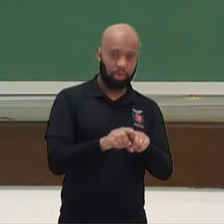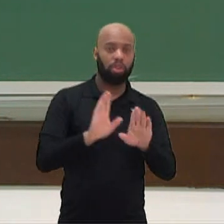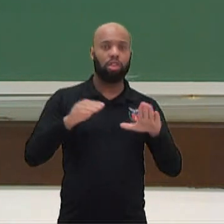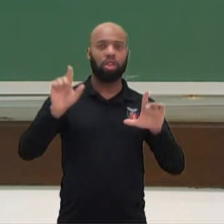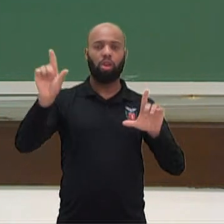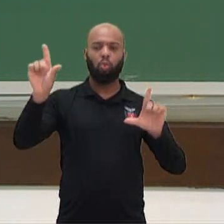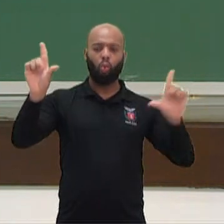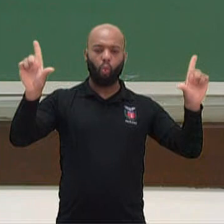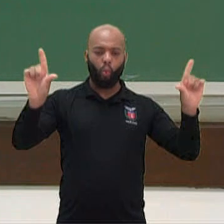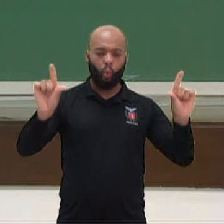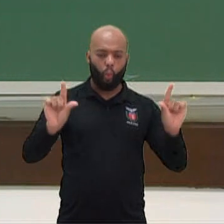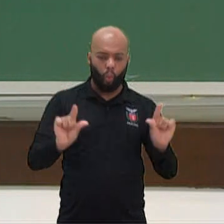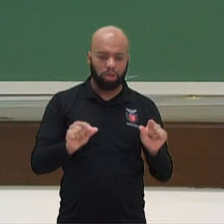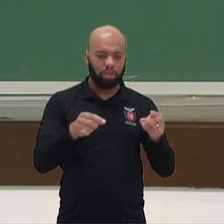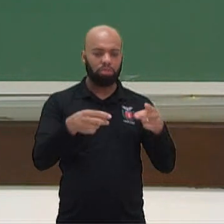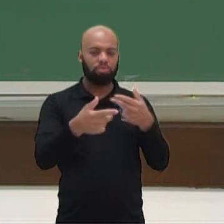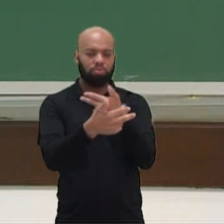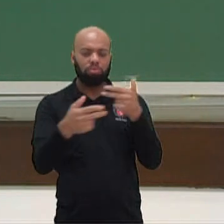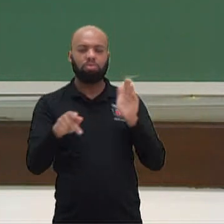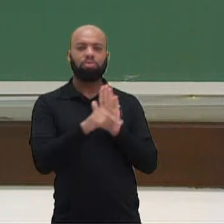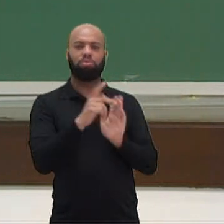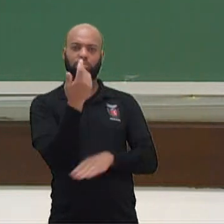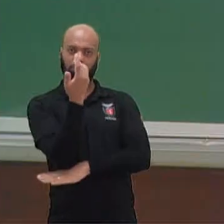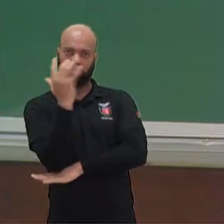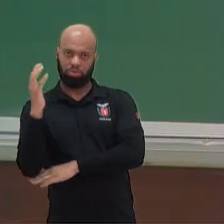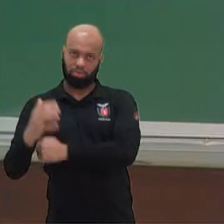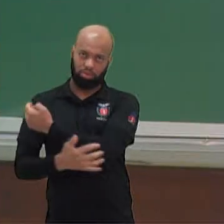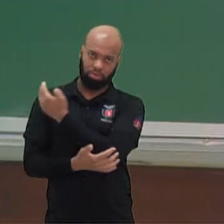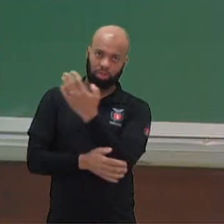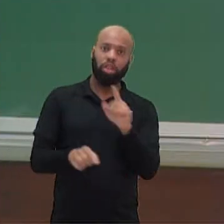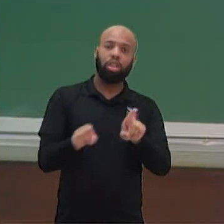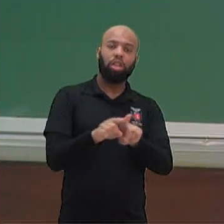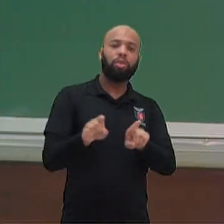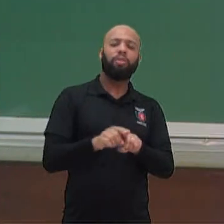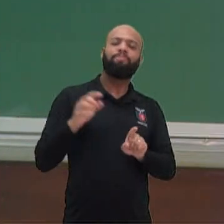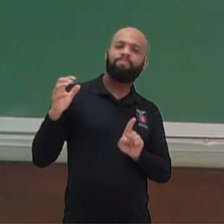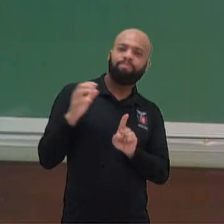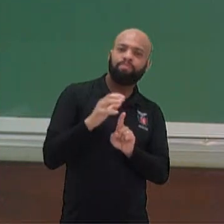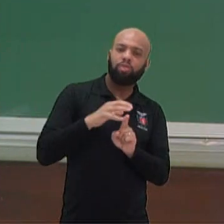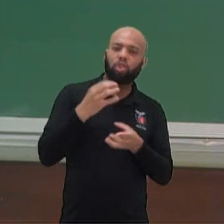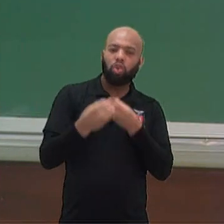quantidade de recursos naturais e também interferindo no próprio ecossistema da região.